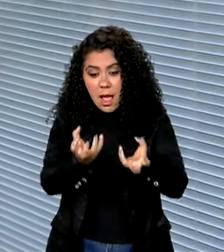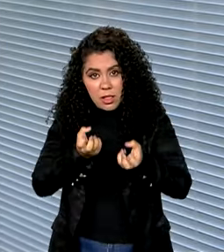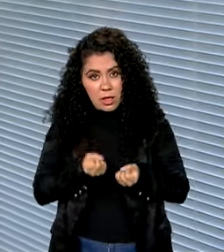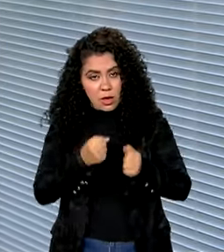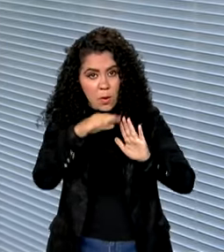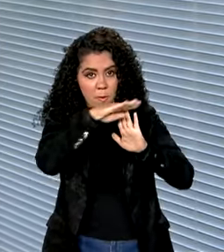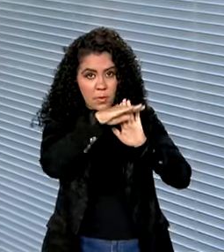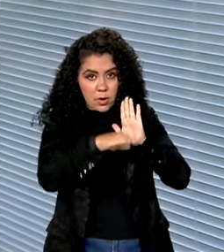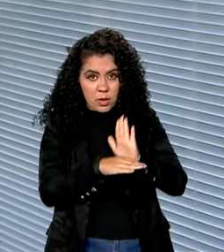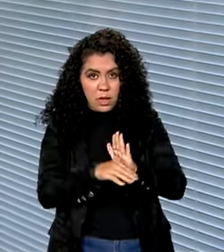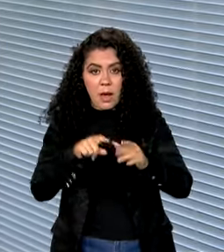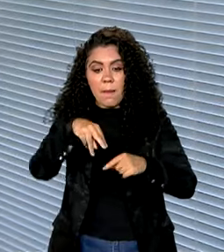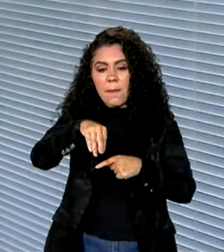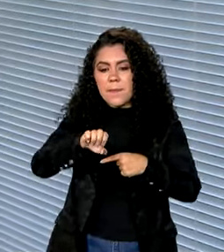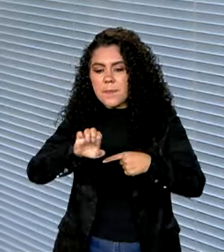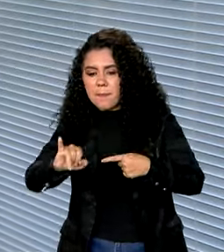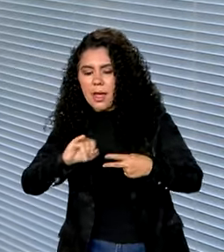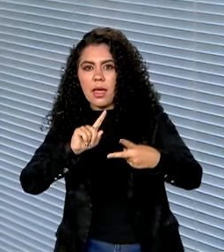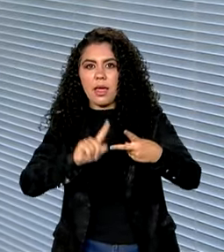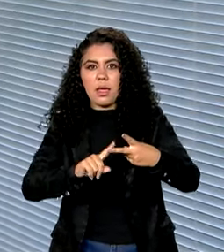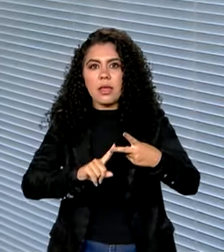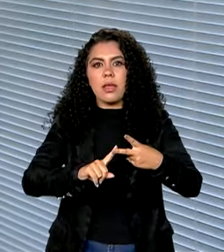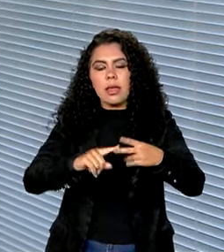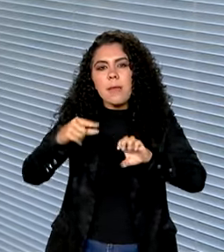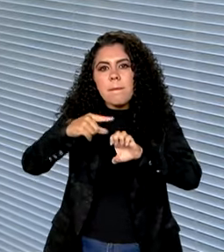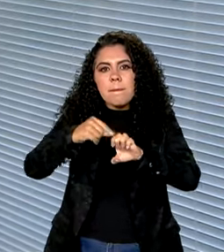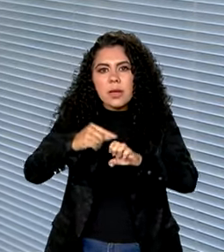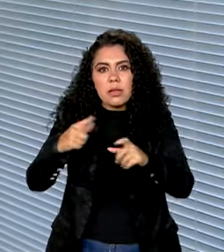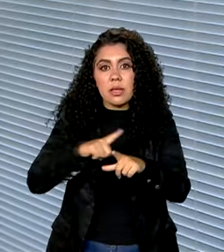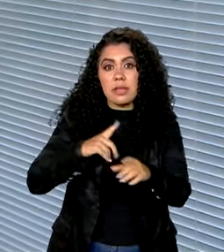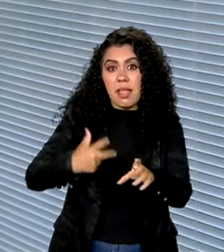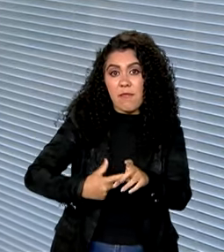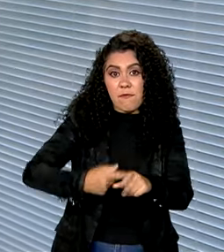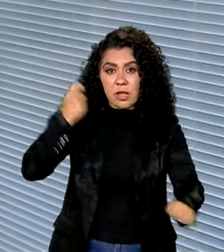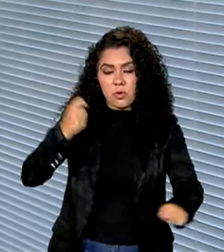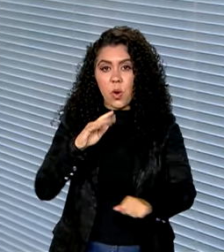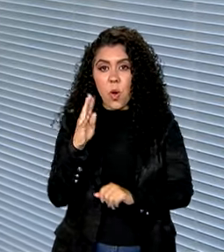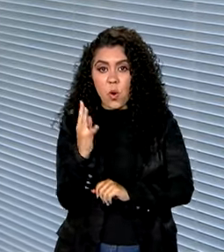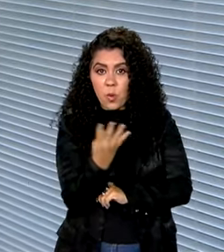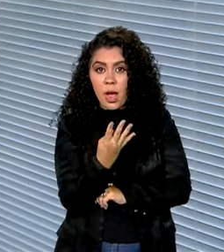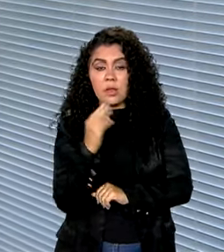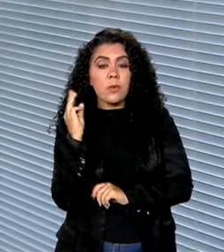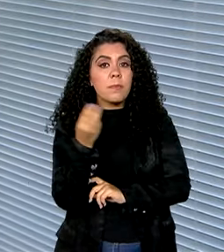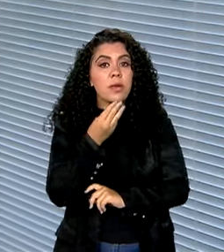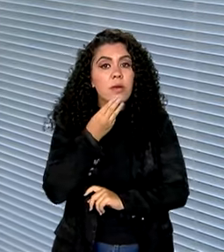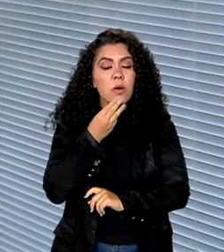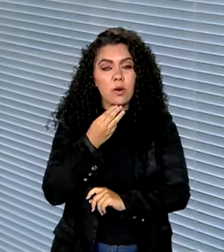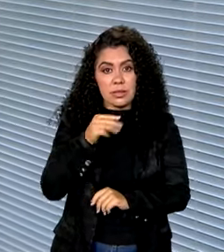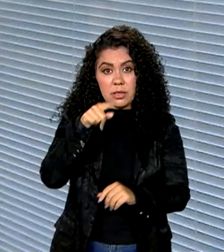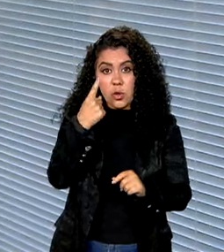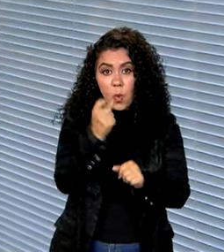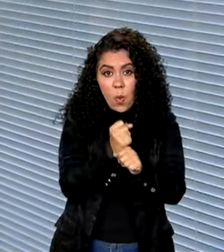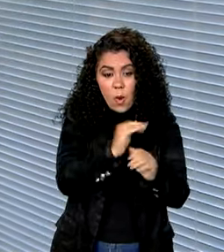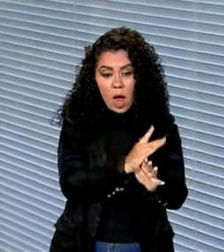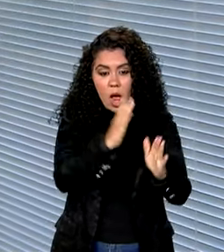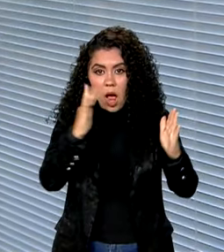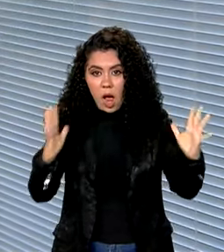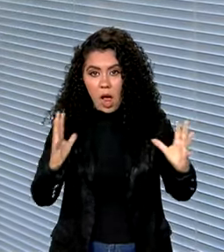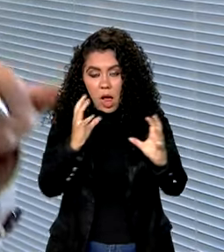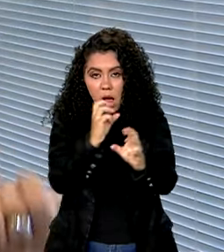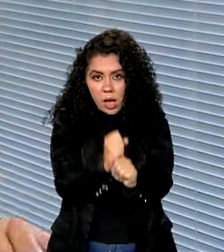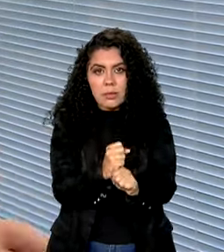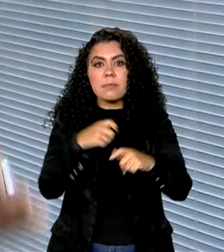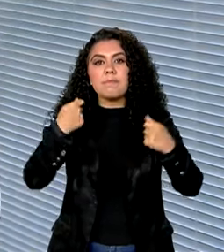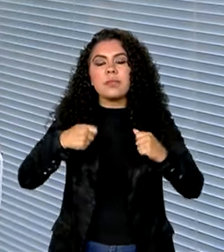pequenos empresários que faturam até 4 milhões e 800 mil reais por ano devem entrar em contato com as